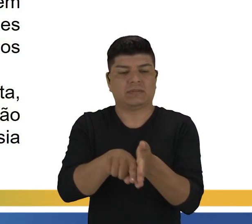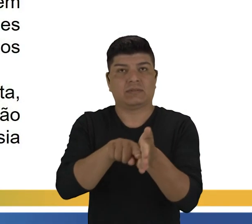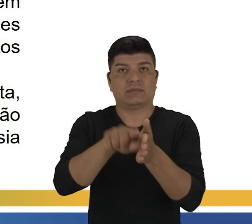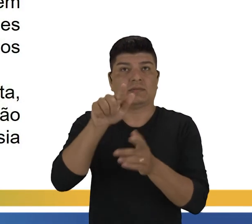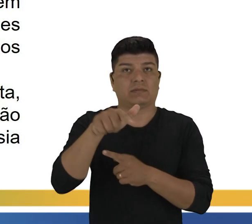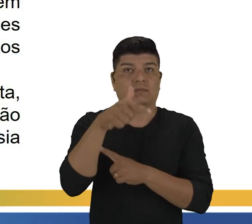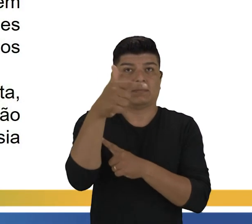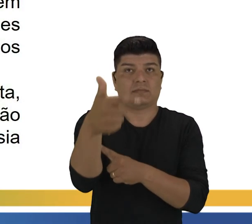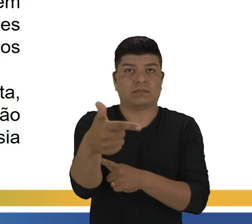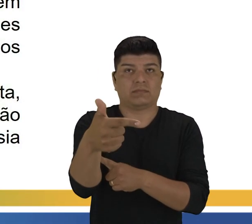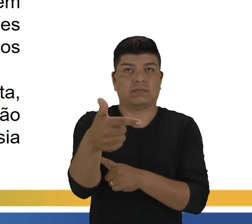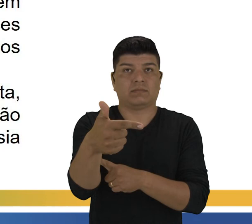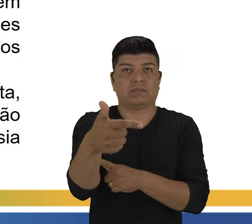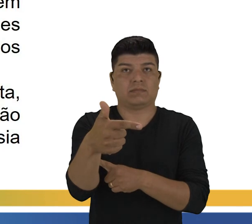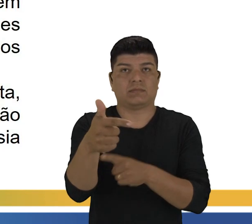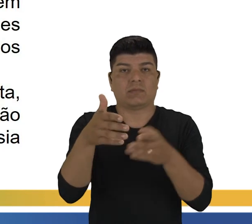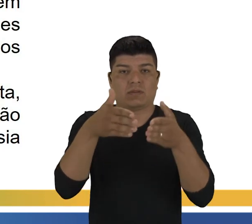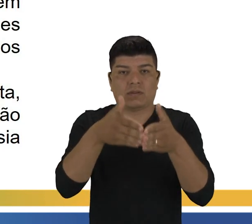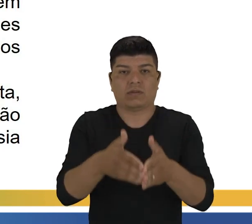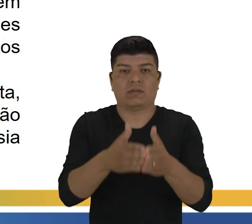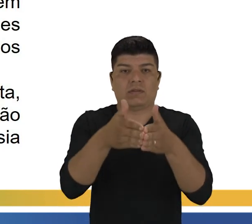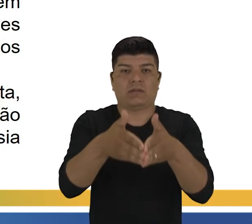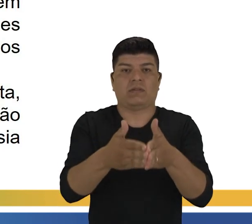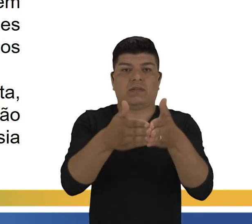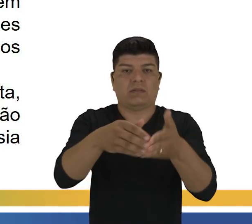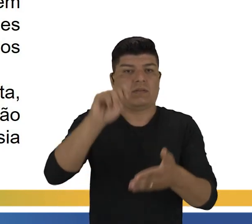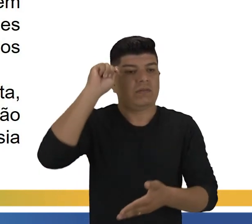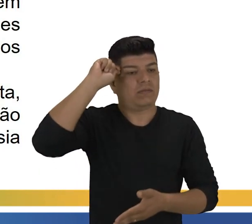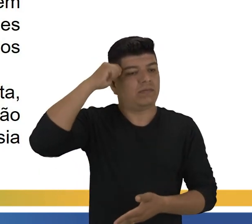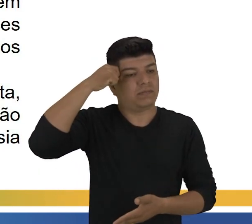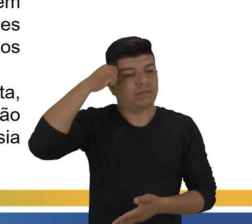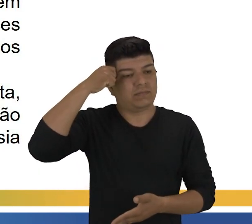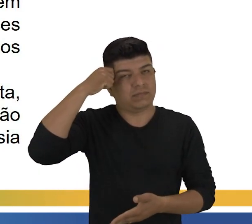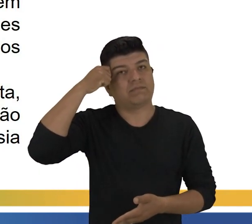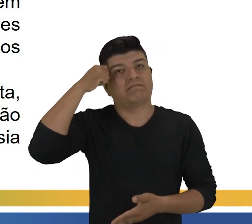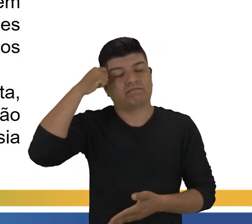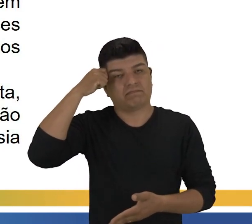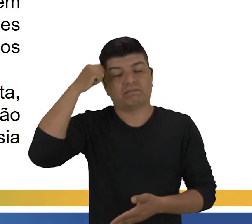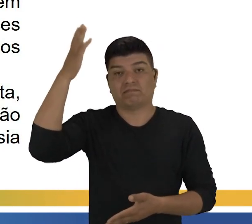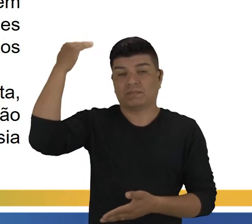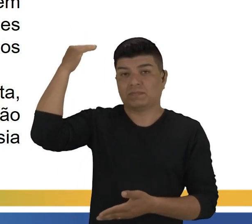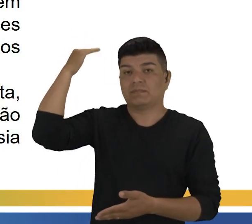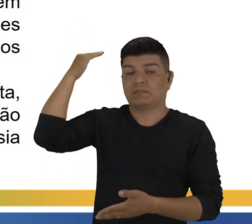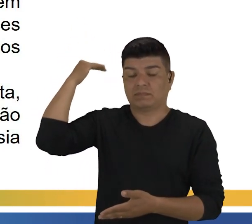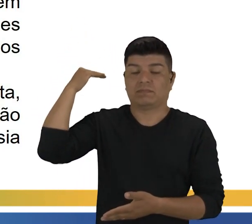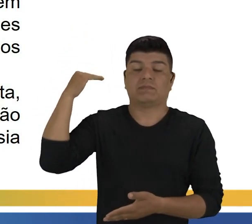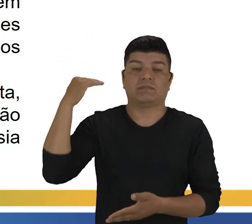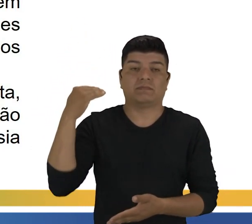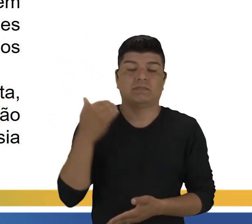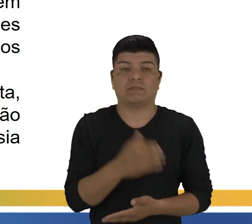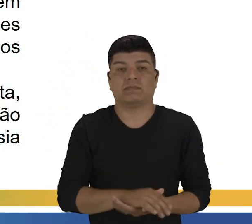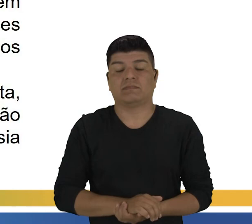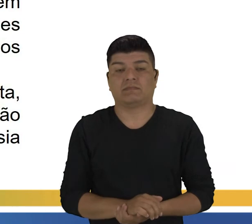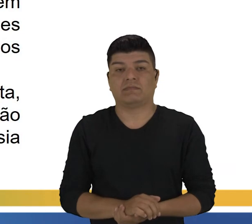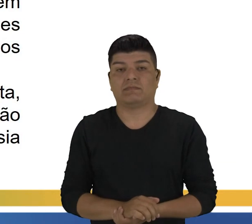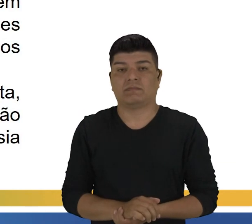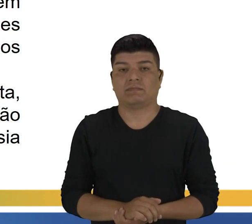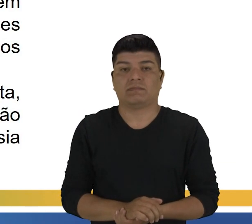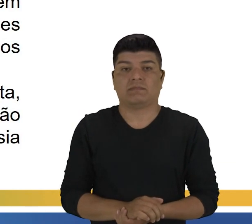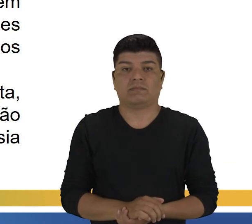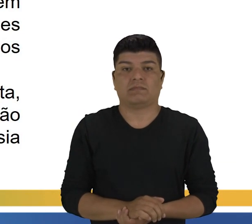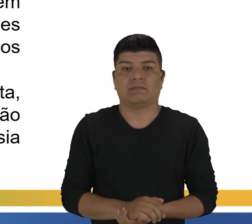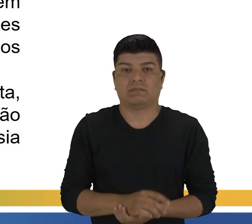depois, que é O Navio Negreiro, tá bom? Um poema épico e dramático, que ele é